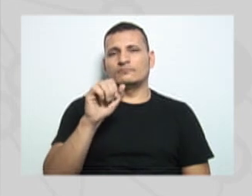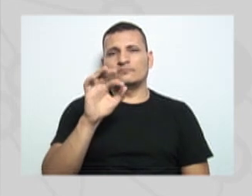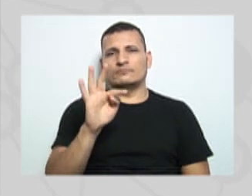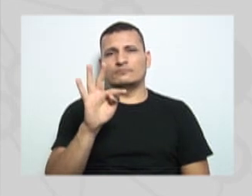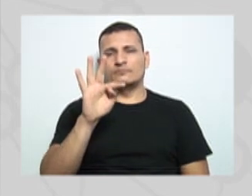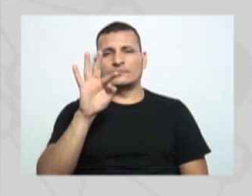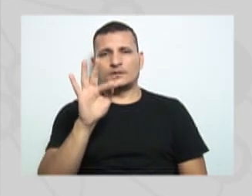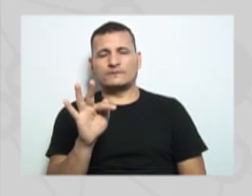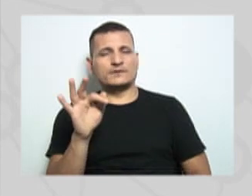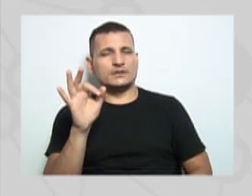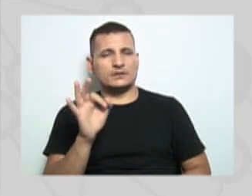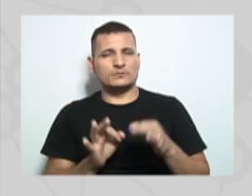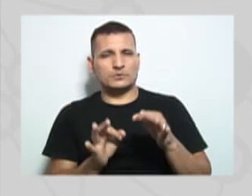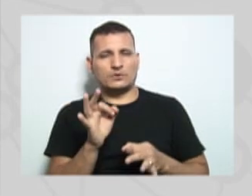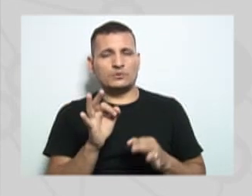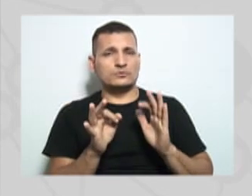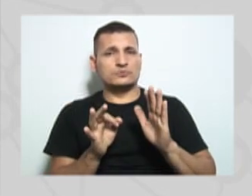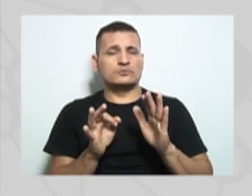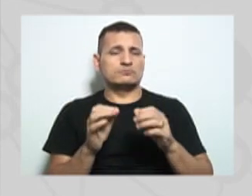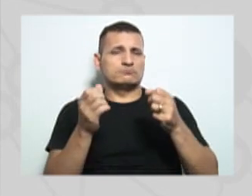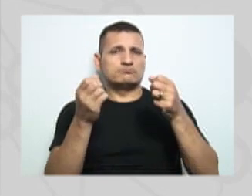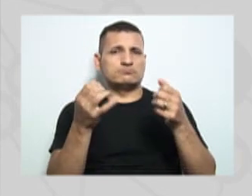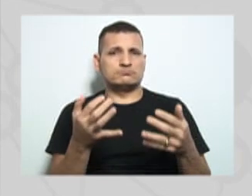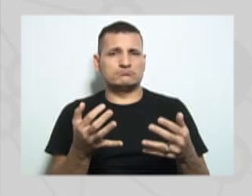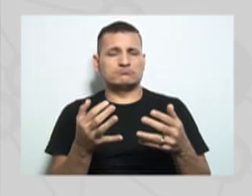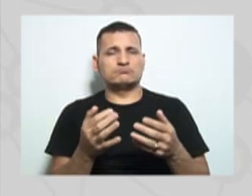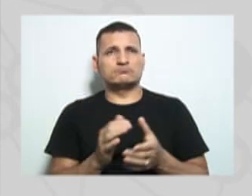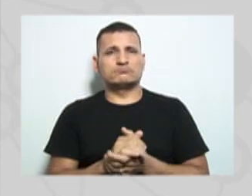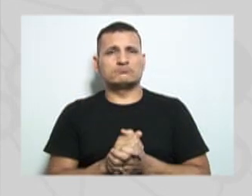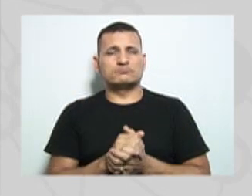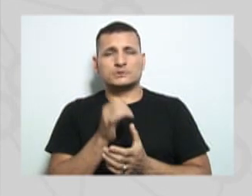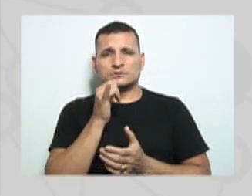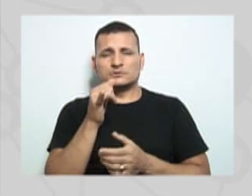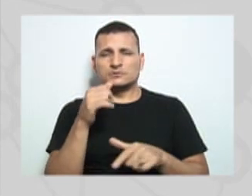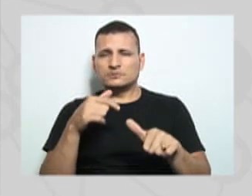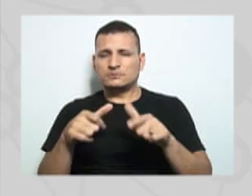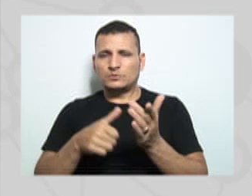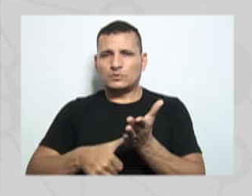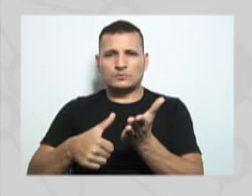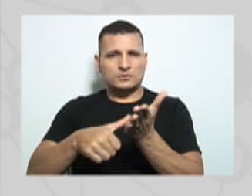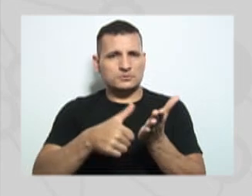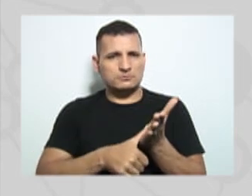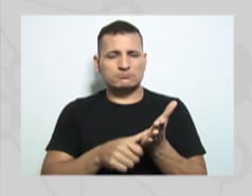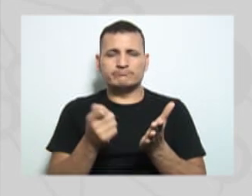se posicionou sobre a não incidência do ISS sobre atividades cooperativas. Vamos lá.